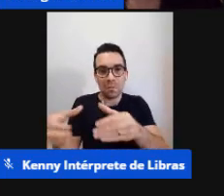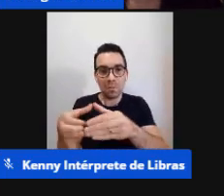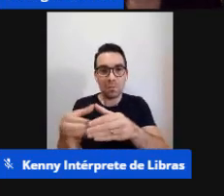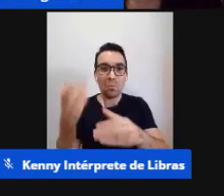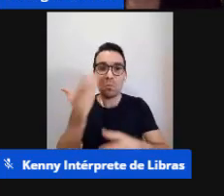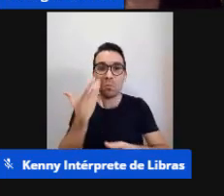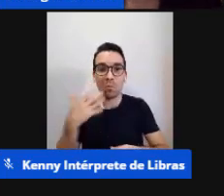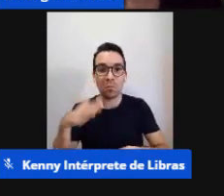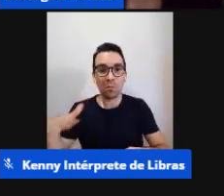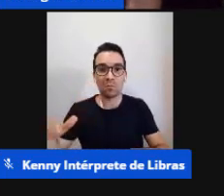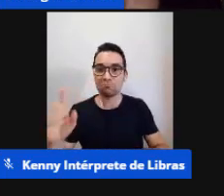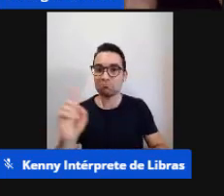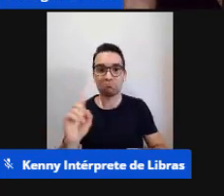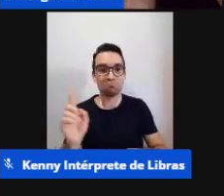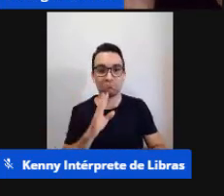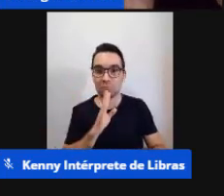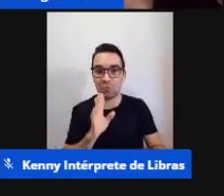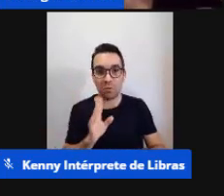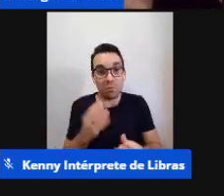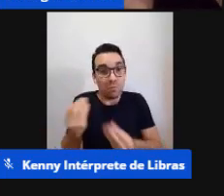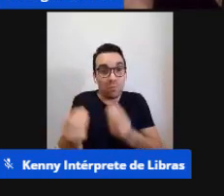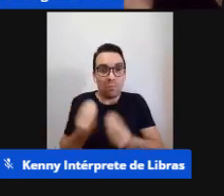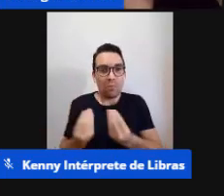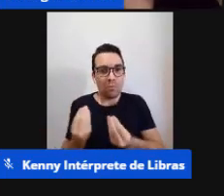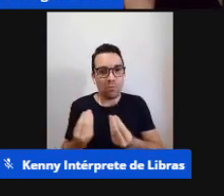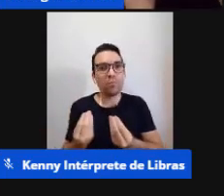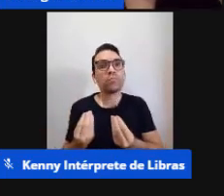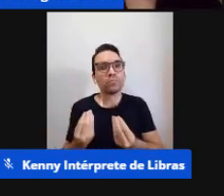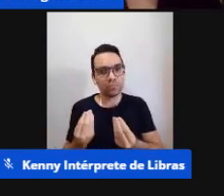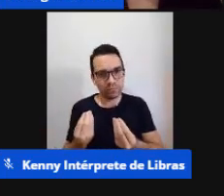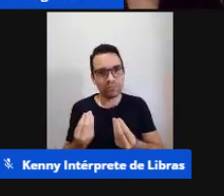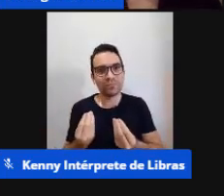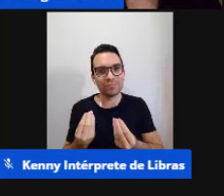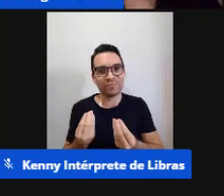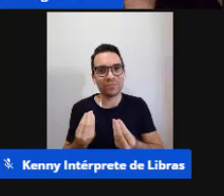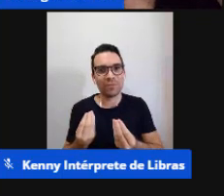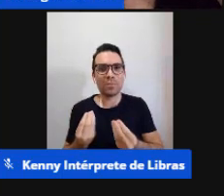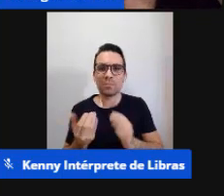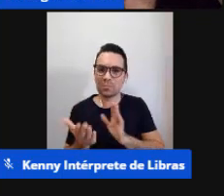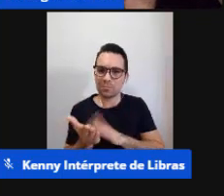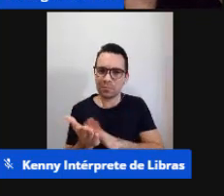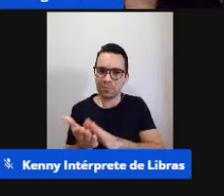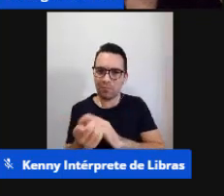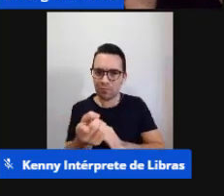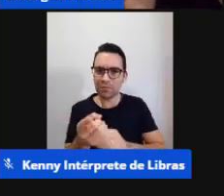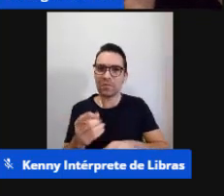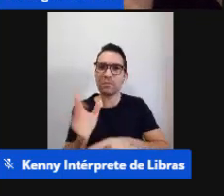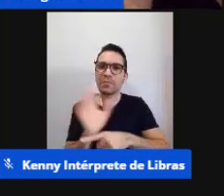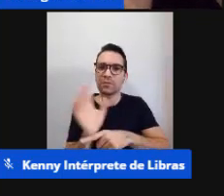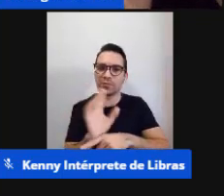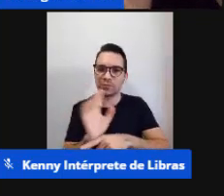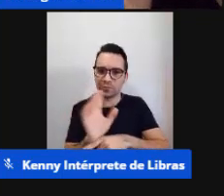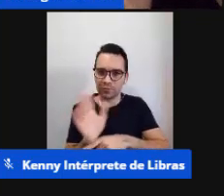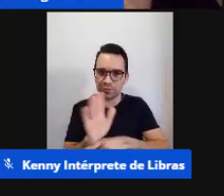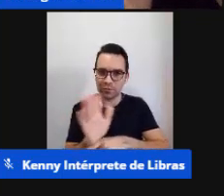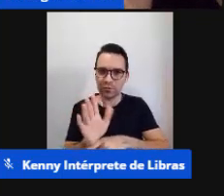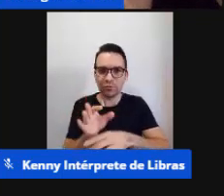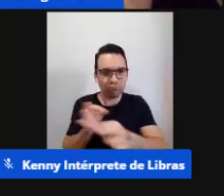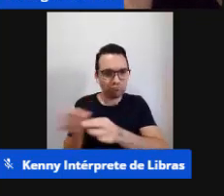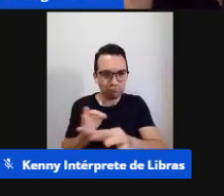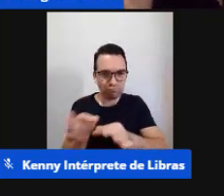crianças, né? Mas estão fazendo um trabalho de excelência, como eu já falei, estão mandando vídeo, né? Contribuindo com um caderno